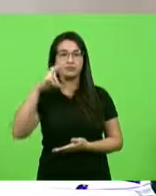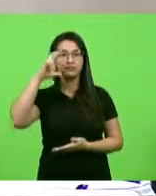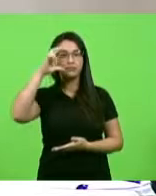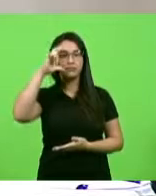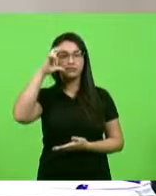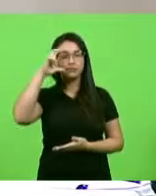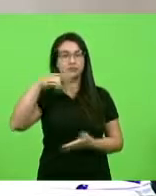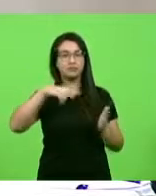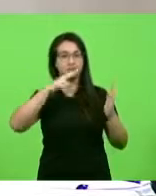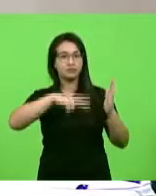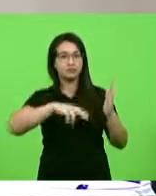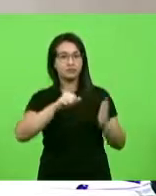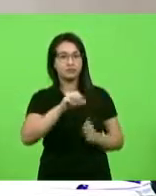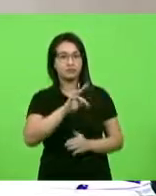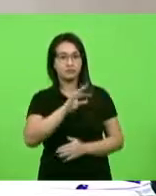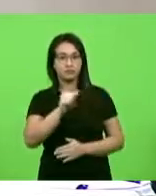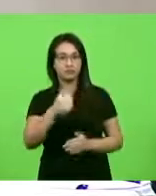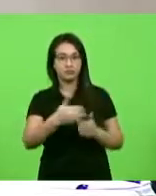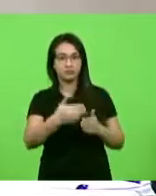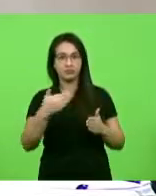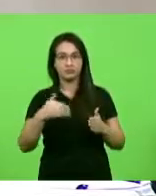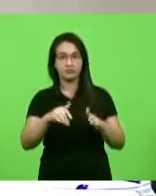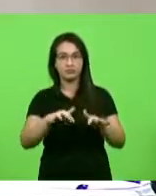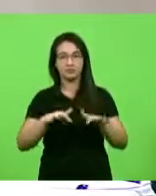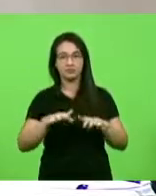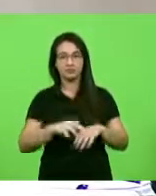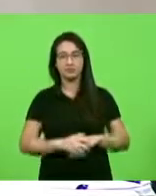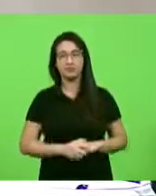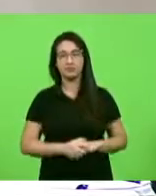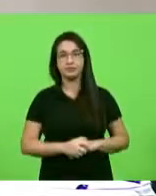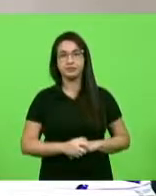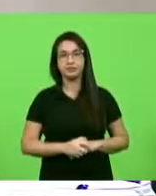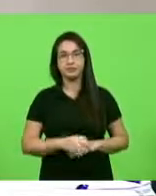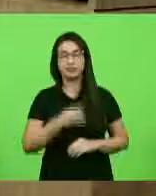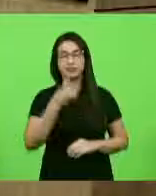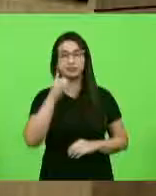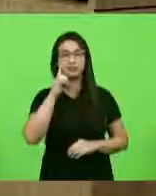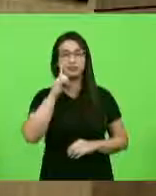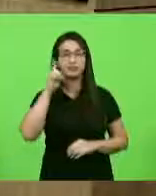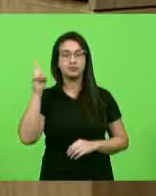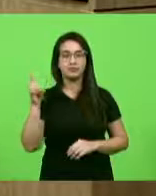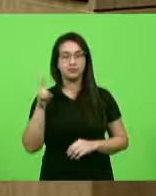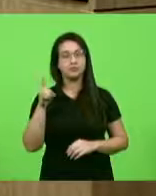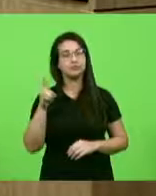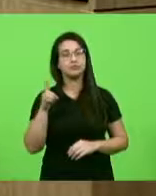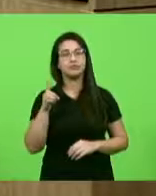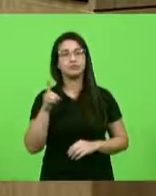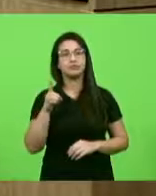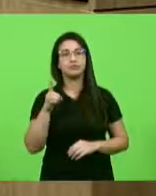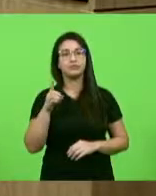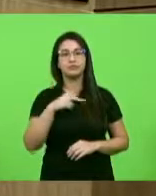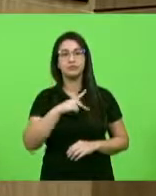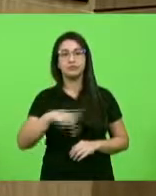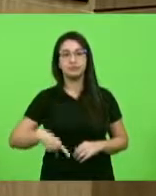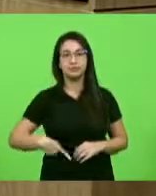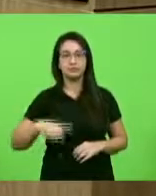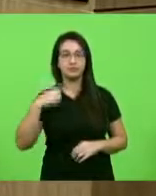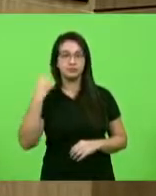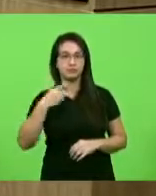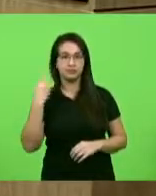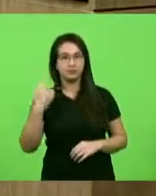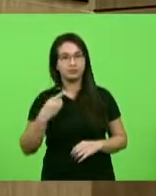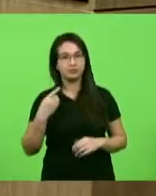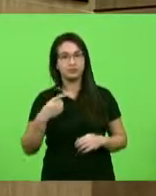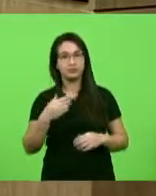proceda a leitura da ata da sessão anterior. Bom dia, senhor presidente, colegas deputados, cidadãos catarinenses.